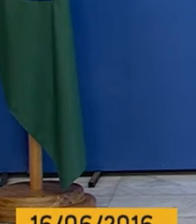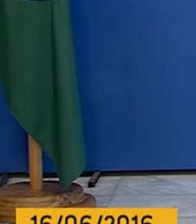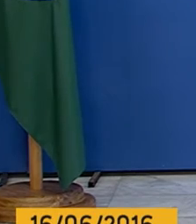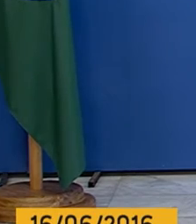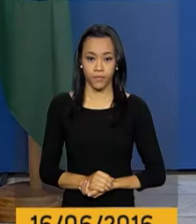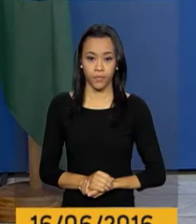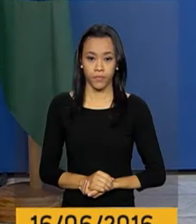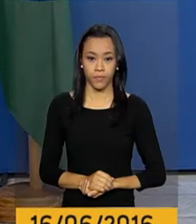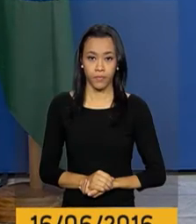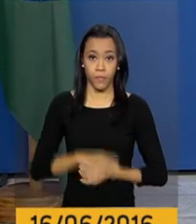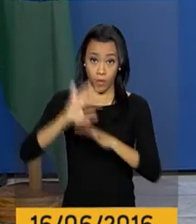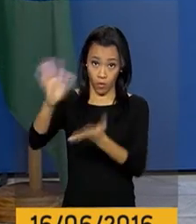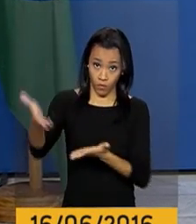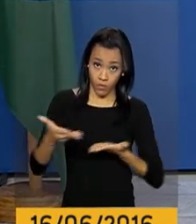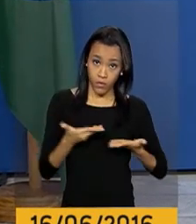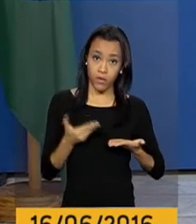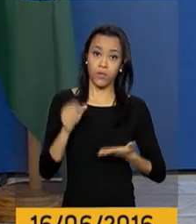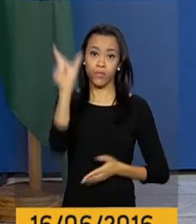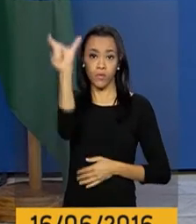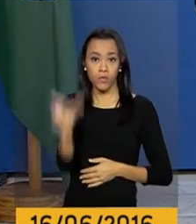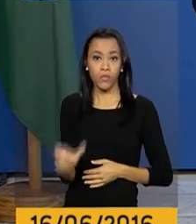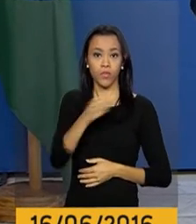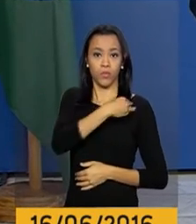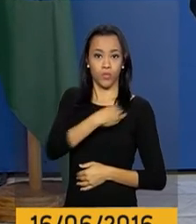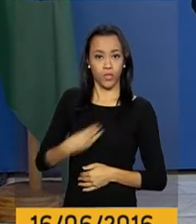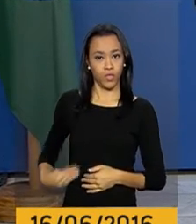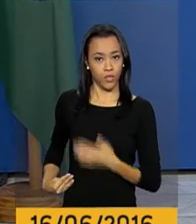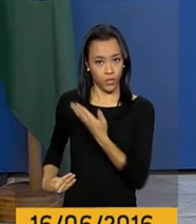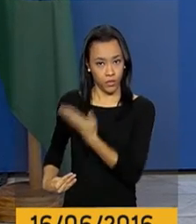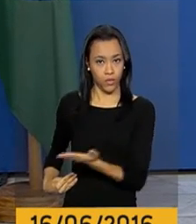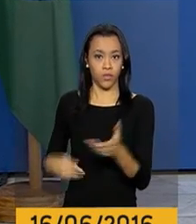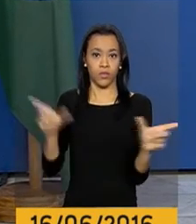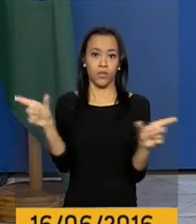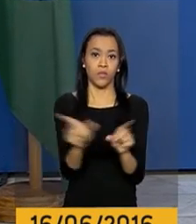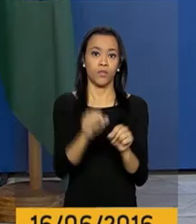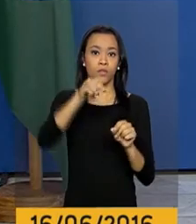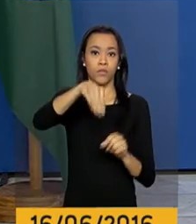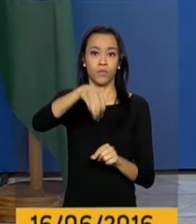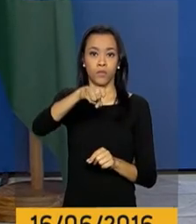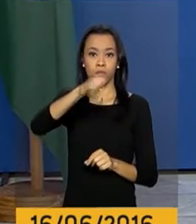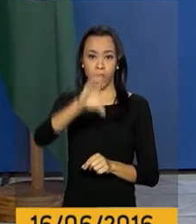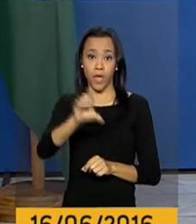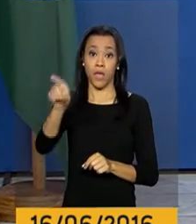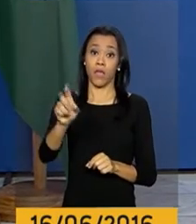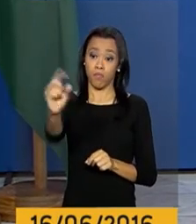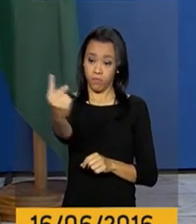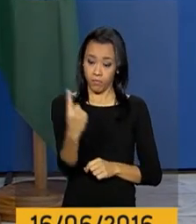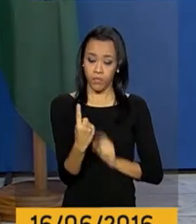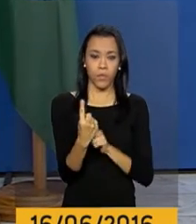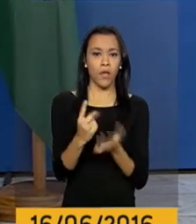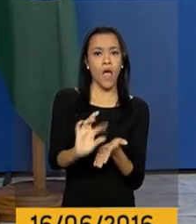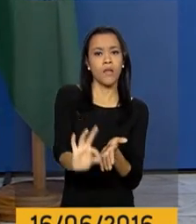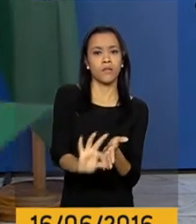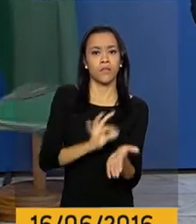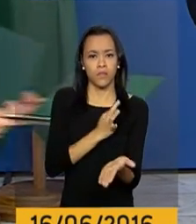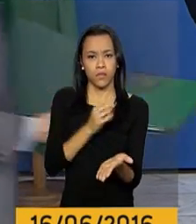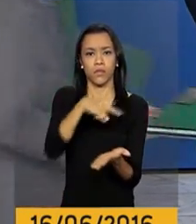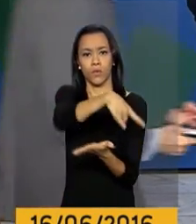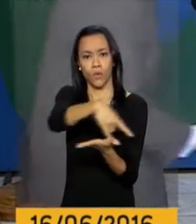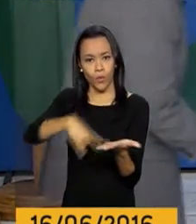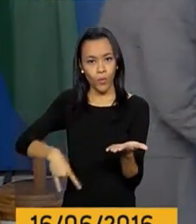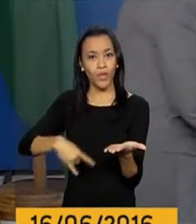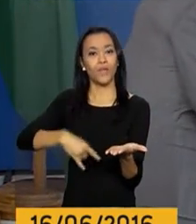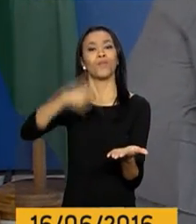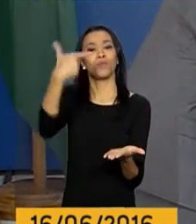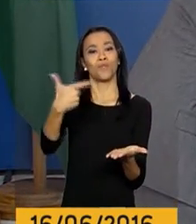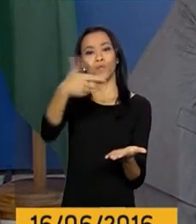Convidamos o ministro da Educação, José Mendonça Bezerra Filho, a assinar o edital FIES 2016, segundo semestre,